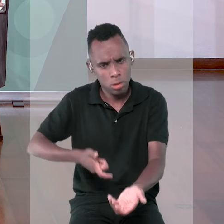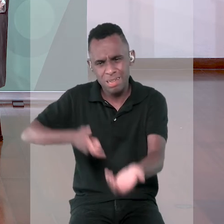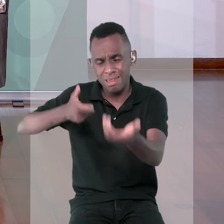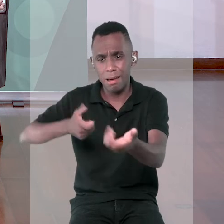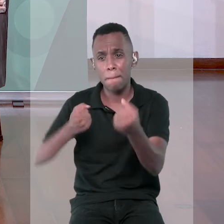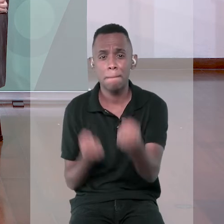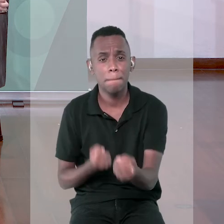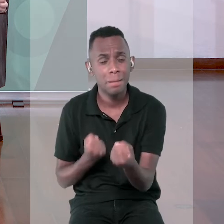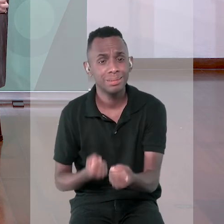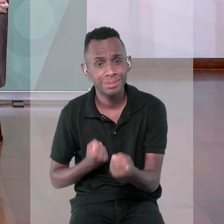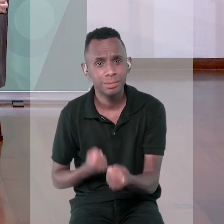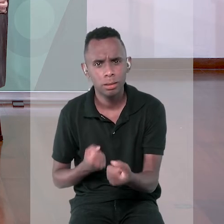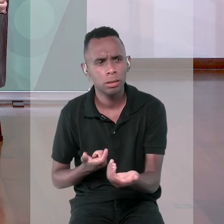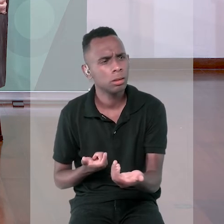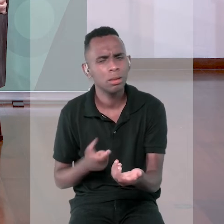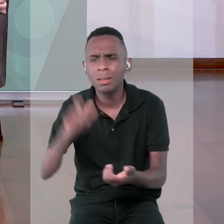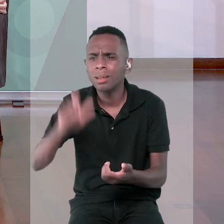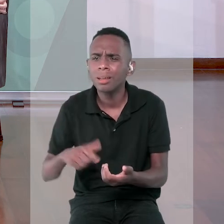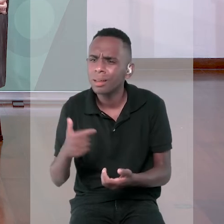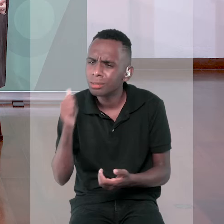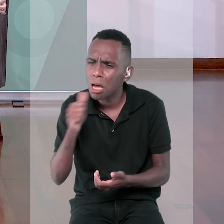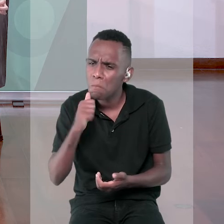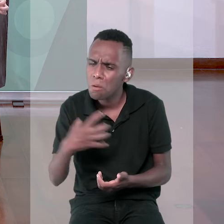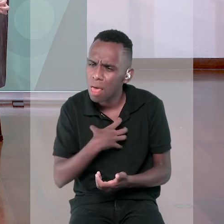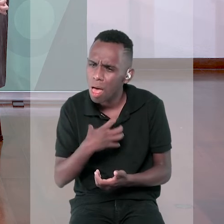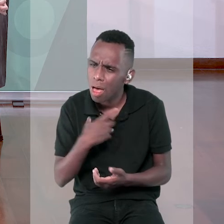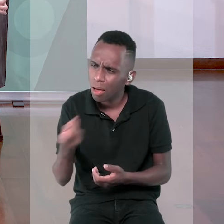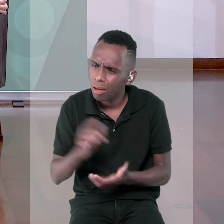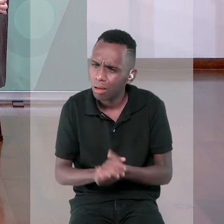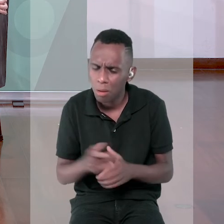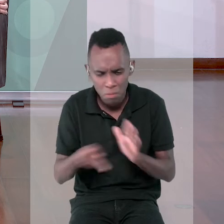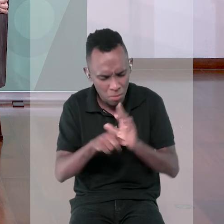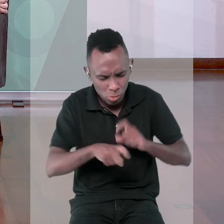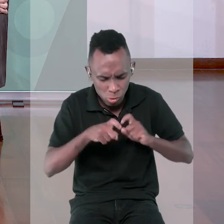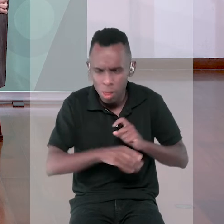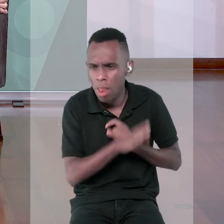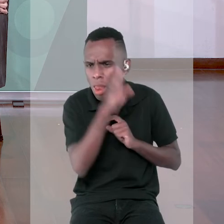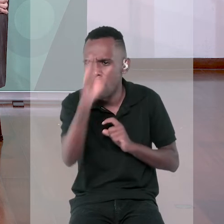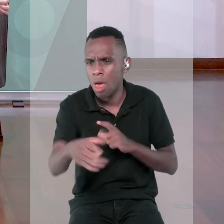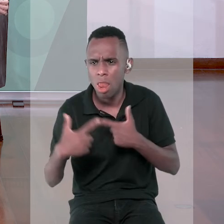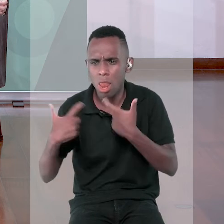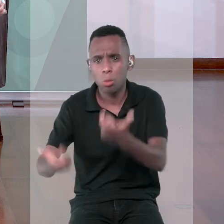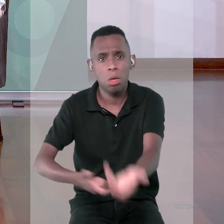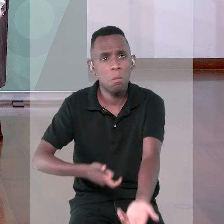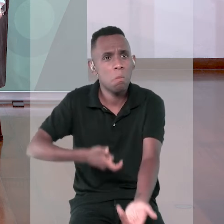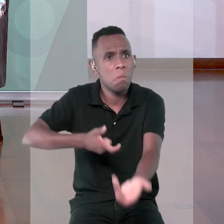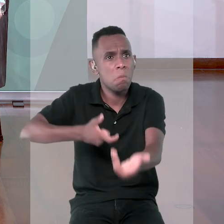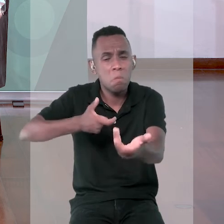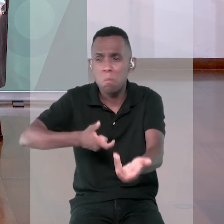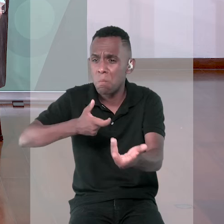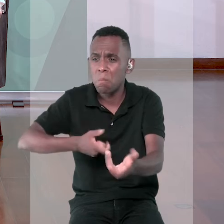grande, pesada. Aí você pensa, quem que é essa baiana, né, que saiu da zona rural para lutar com a arma